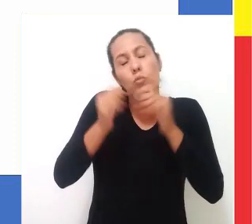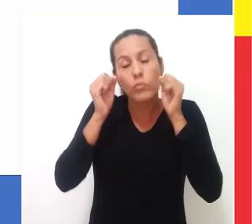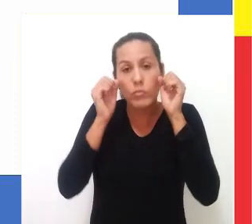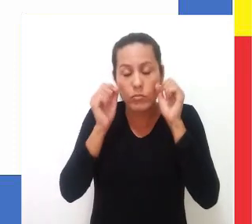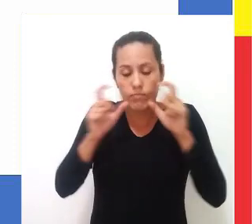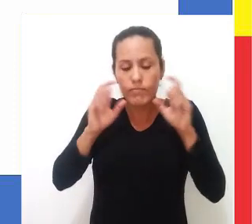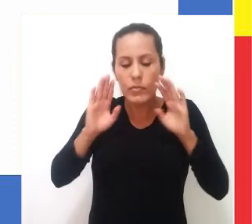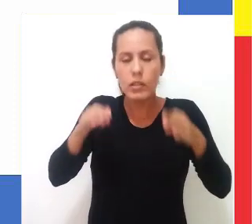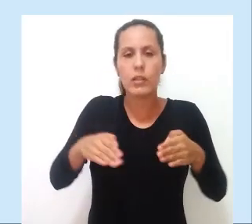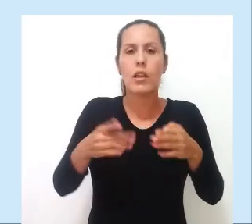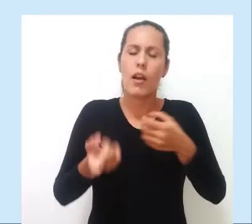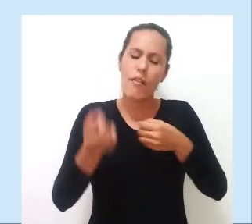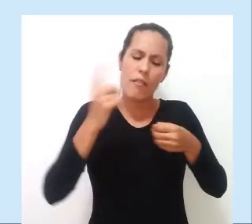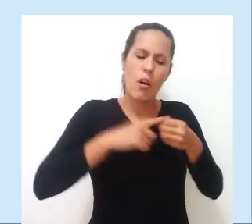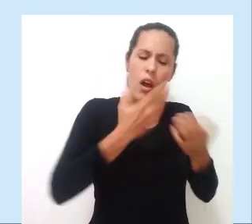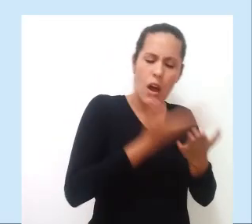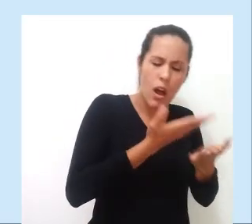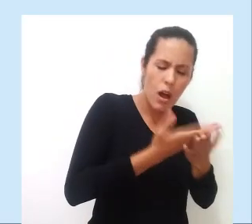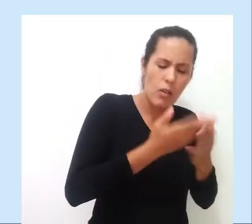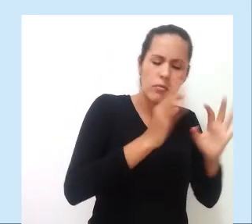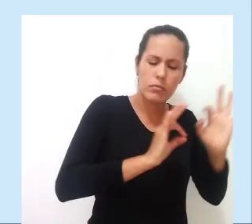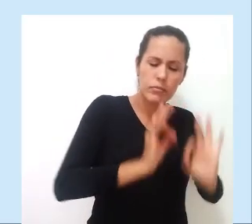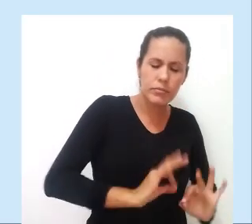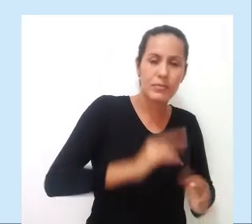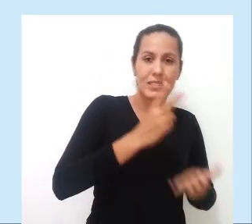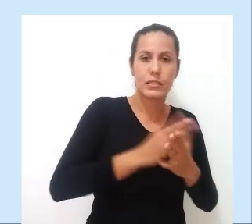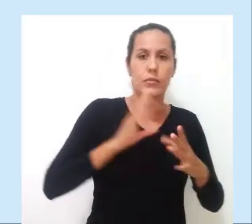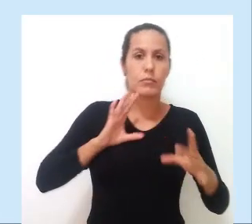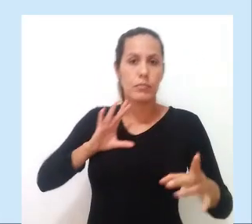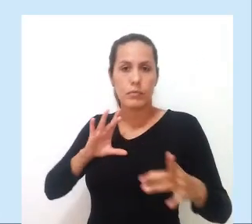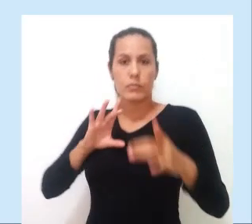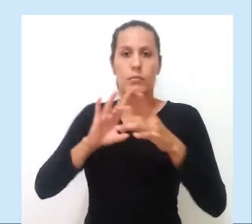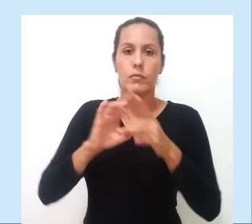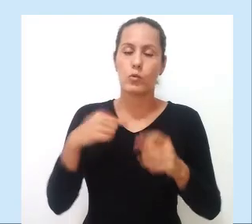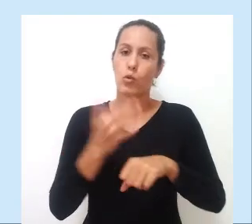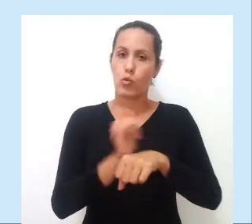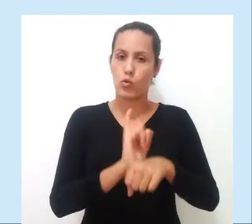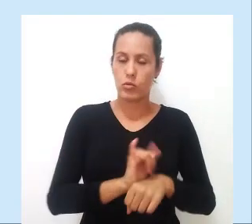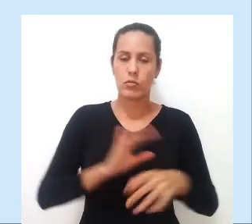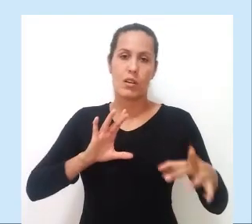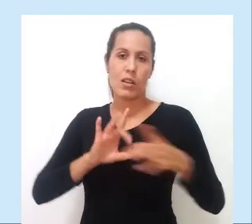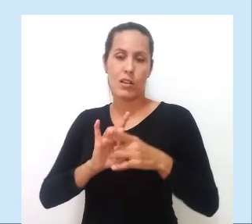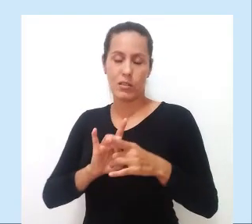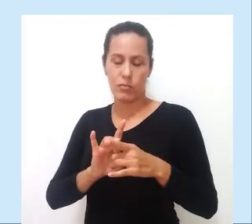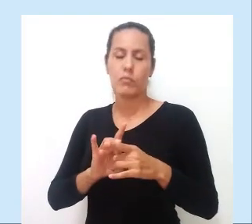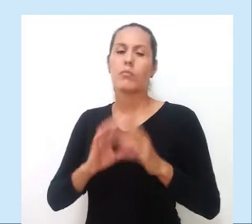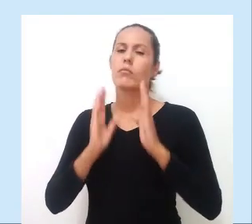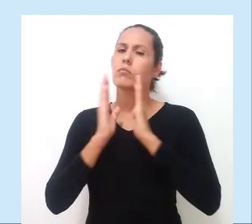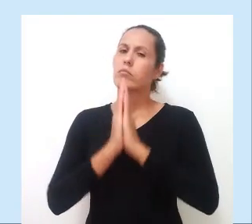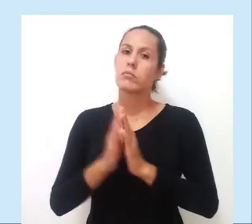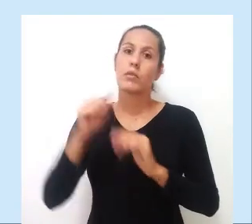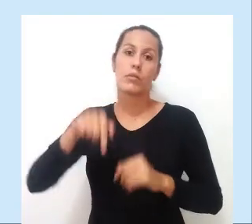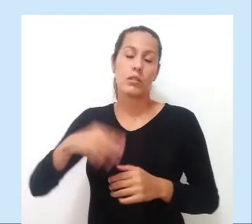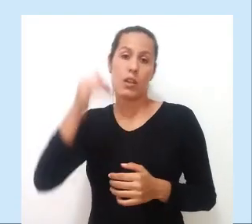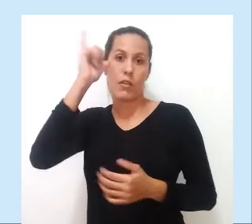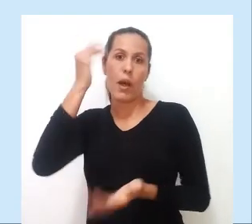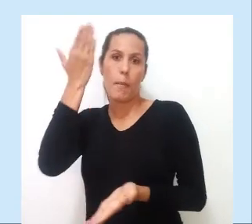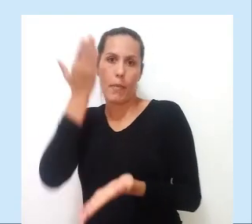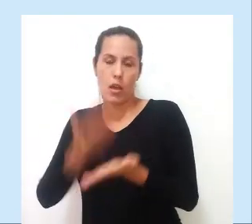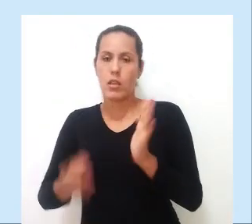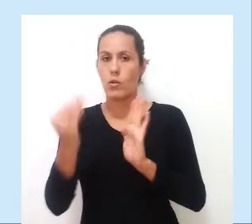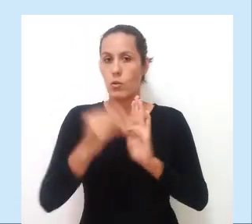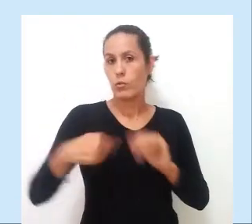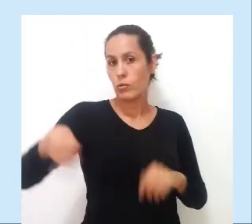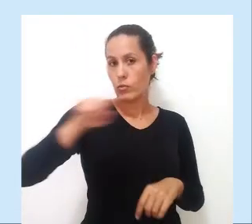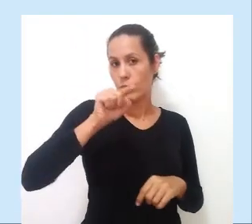vocês estudem com bastante atenção, revejam a aula, estejam sempre conectados ao nosso canal, que é o EducaPE, para